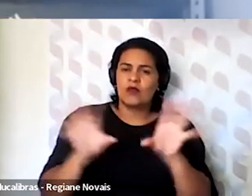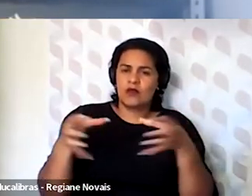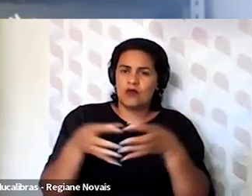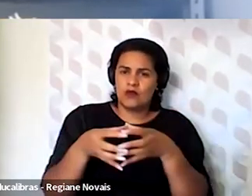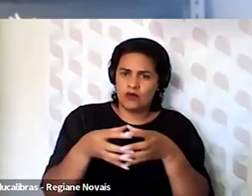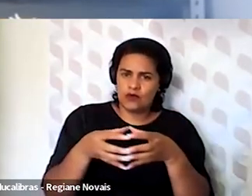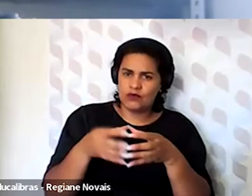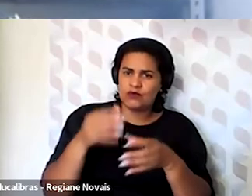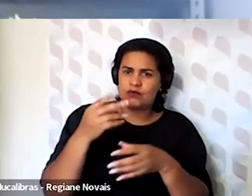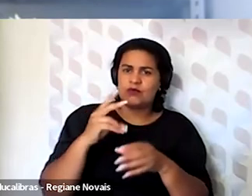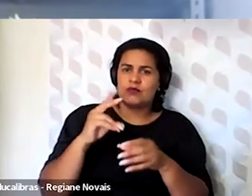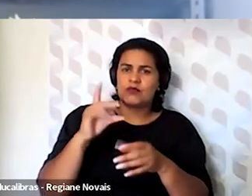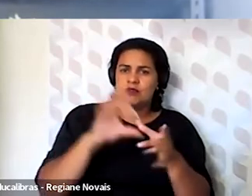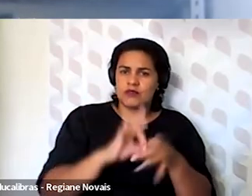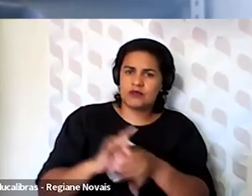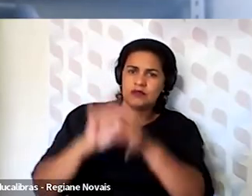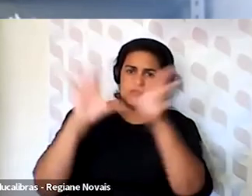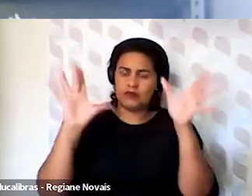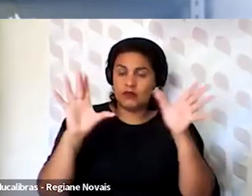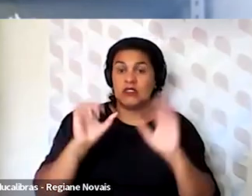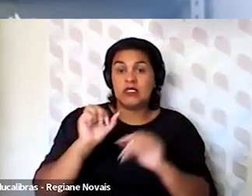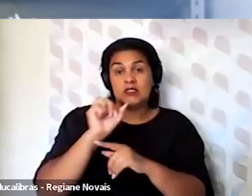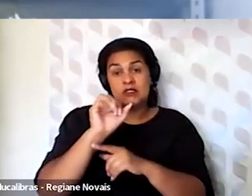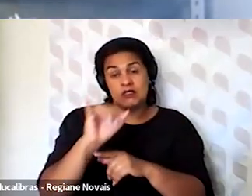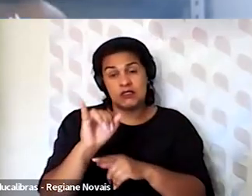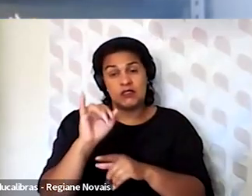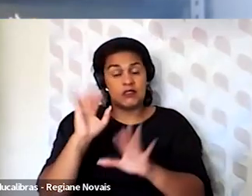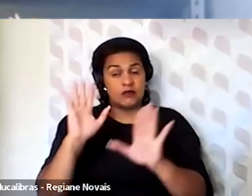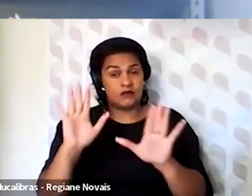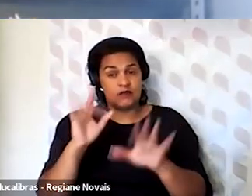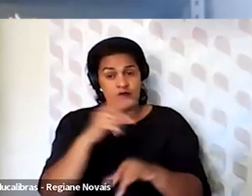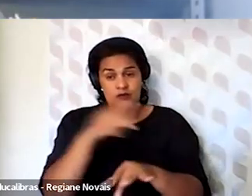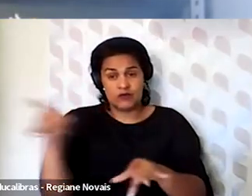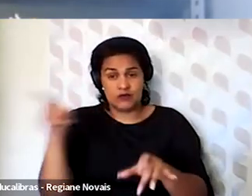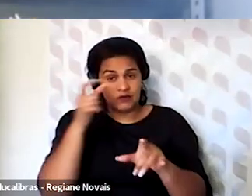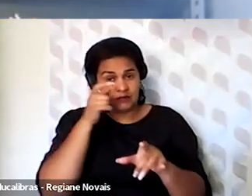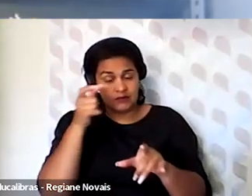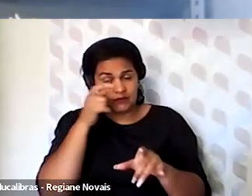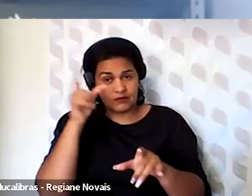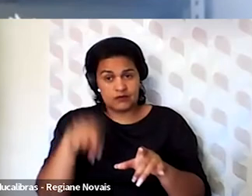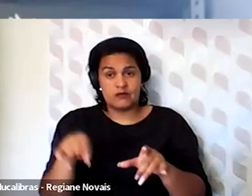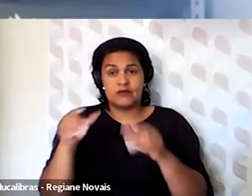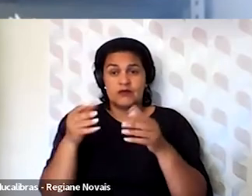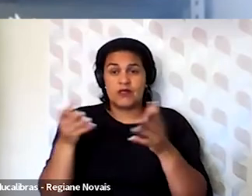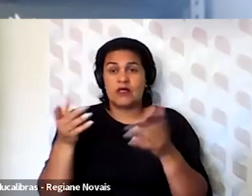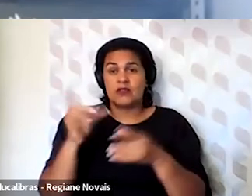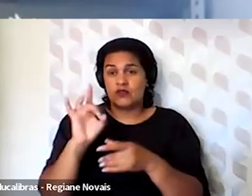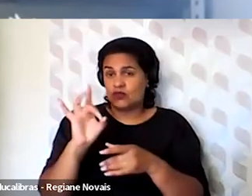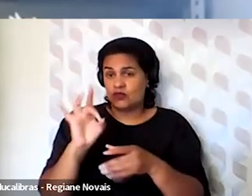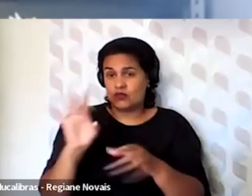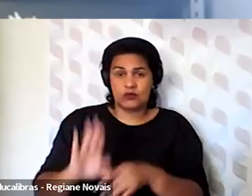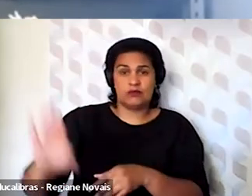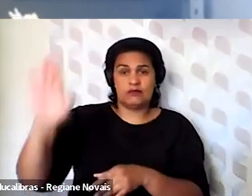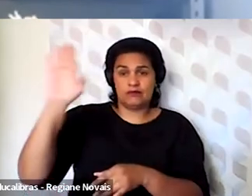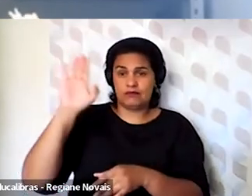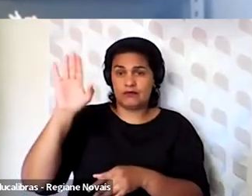a gente considerar esses cenários, a única que está aberta à articulação dessas pautas, a ouvir essas pautas, é a candidatura de Lula. Então, eu, por